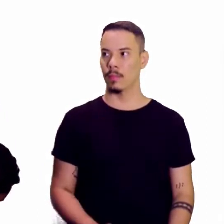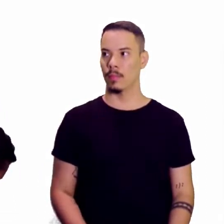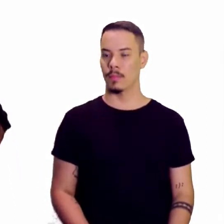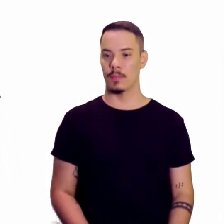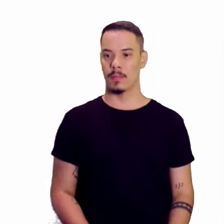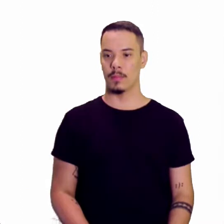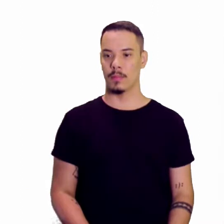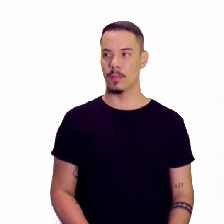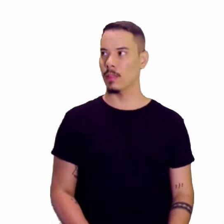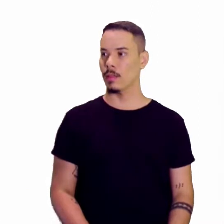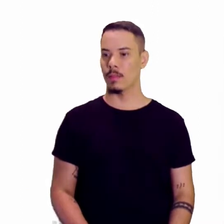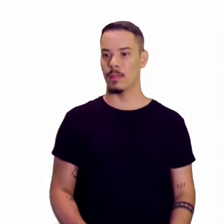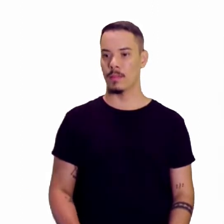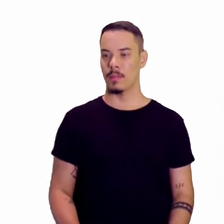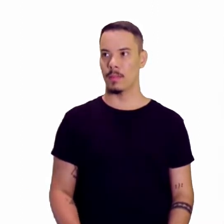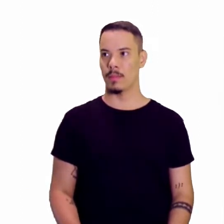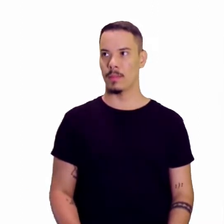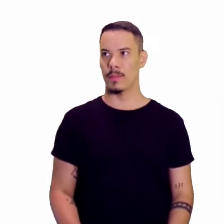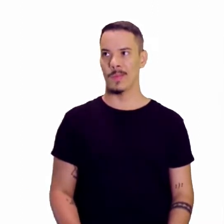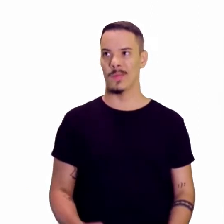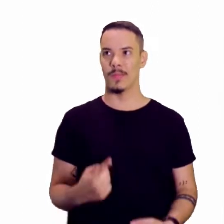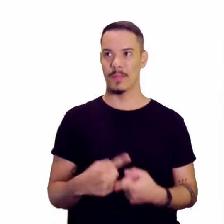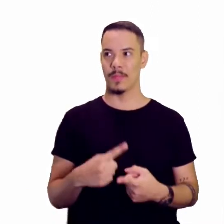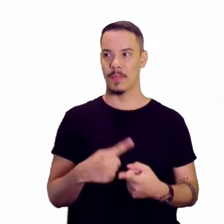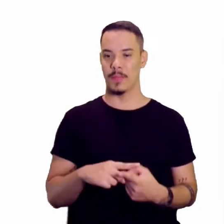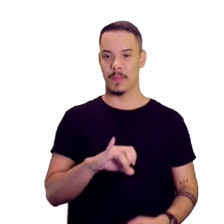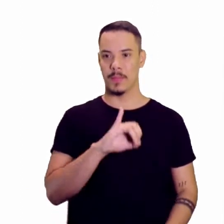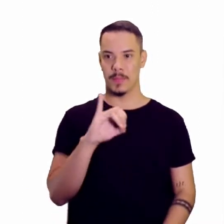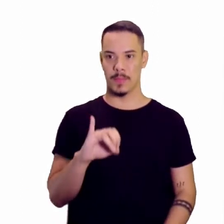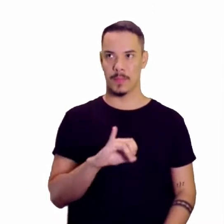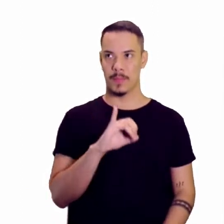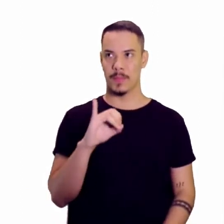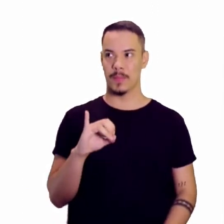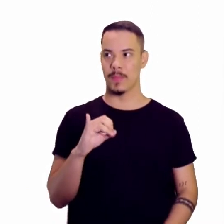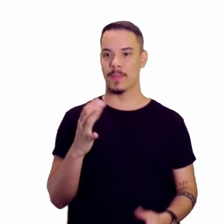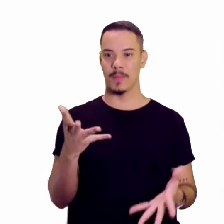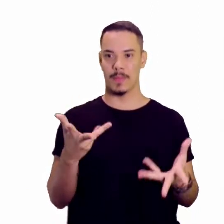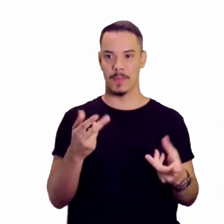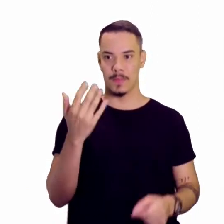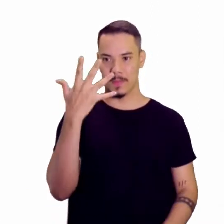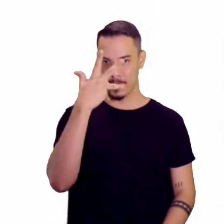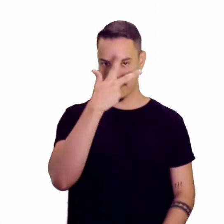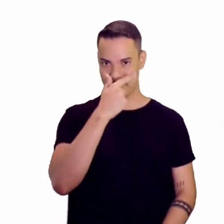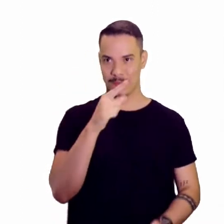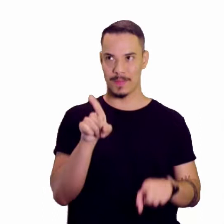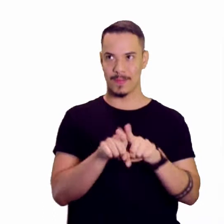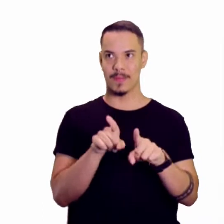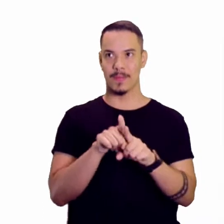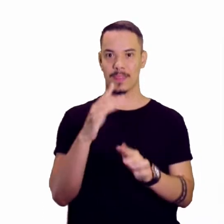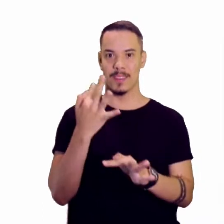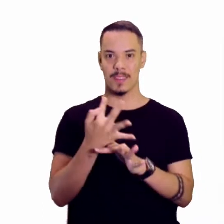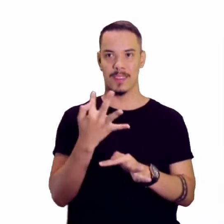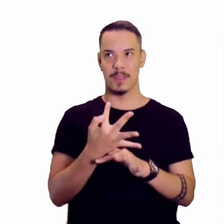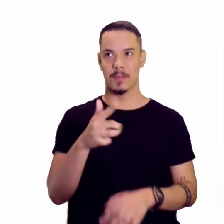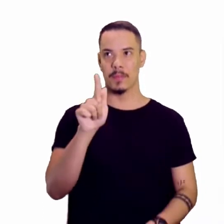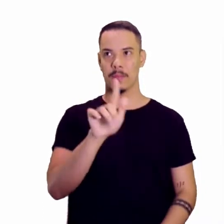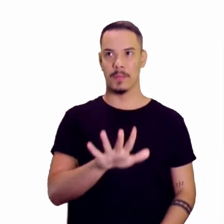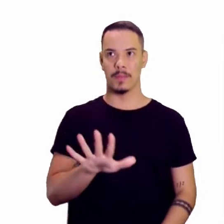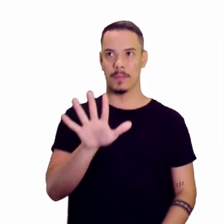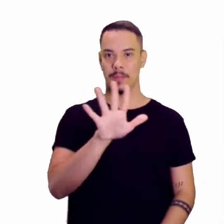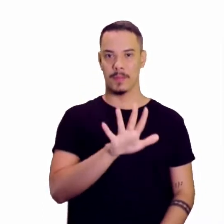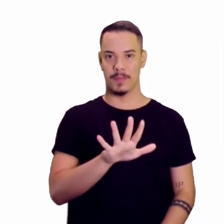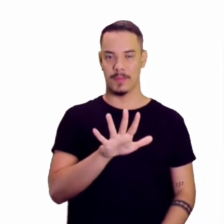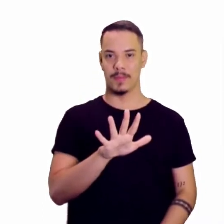no estudo da mecânica. Oi, Mazinho. Coisa linda. E da física de modo geral,